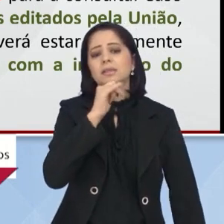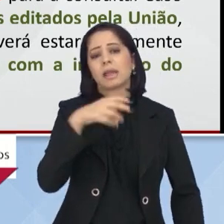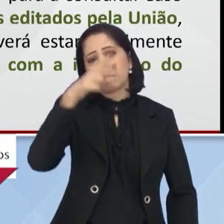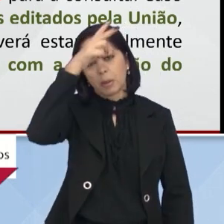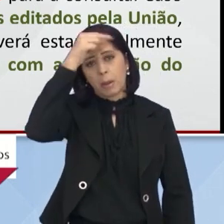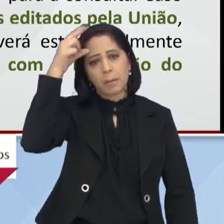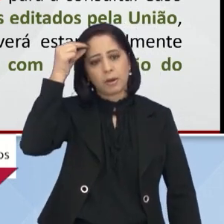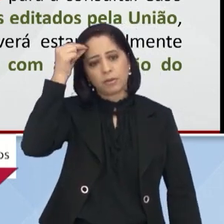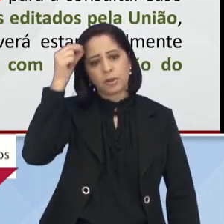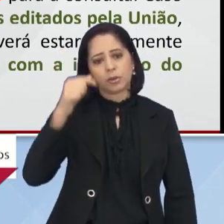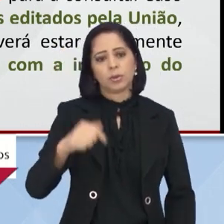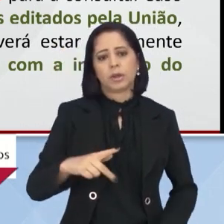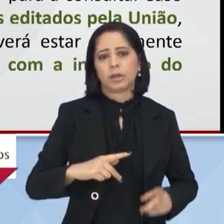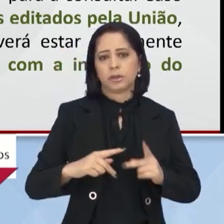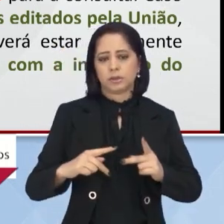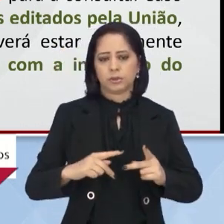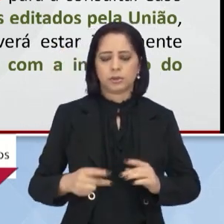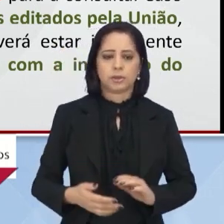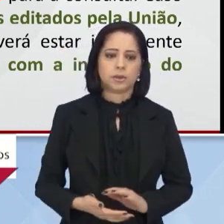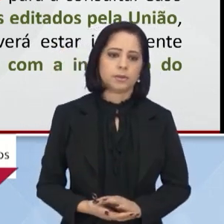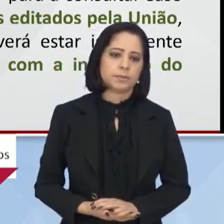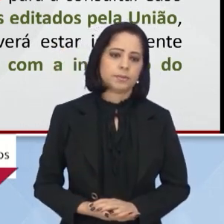prefeitura anfit